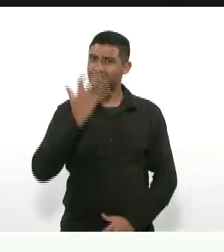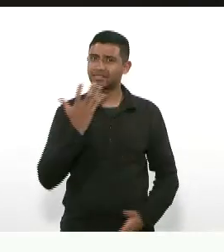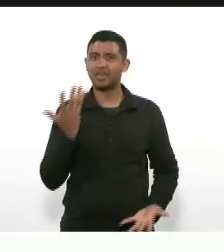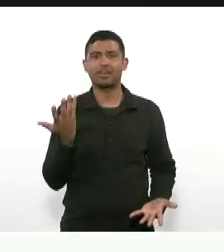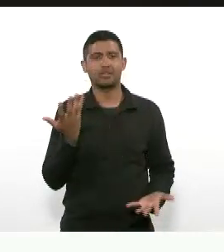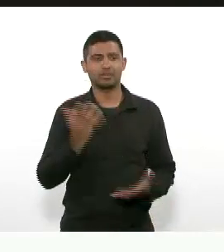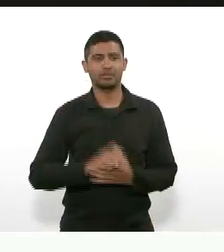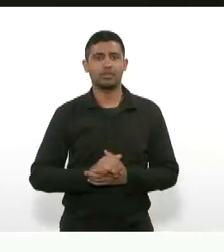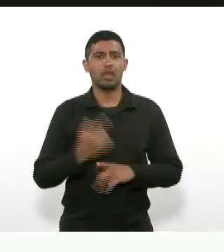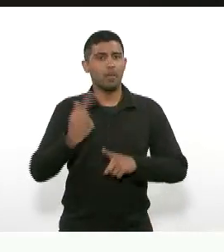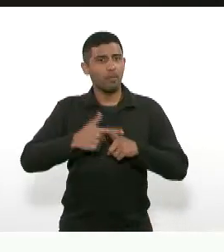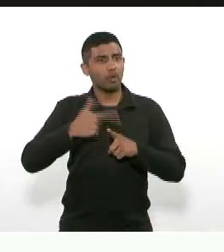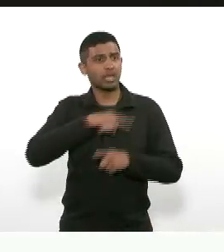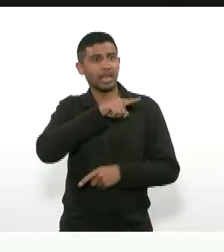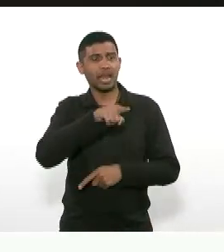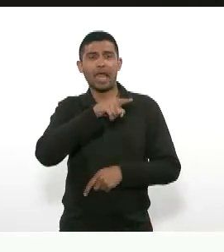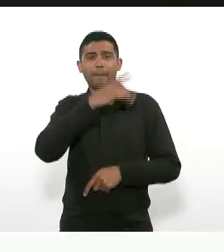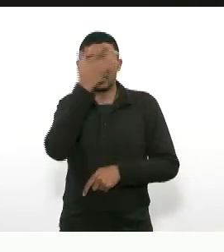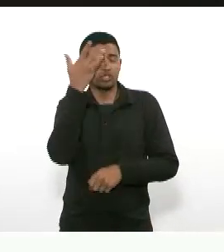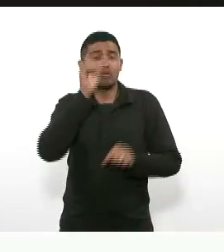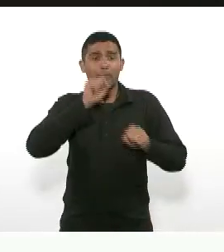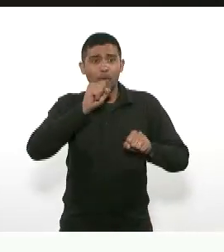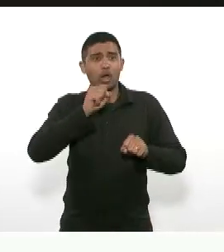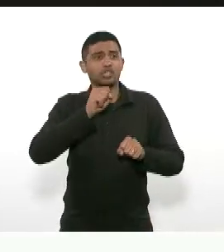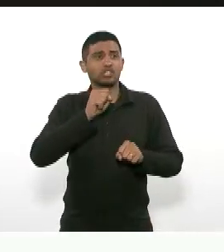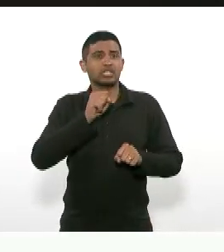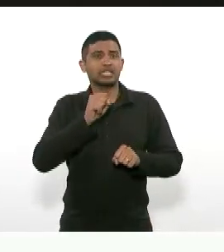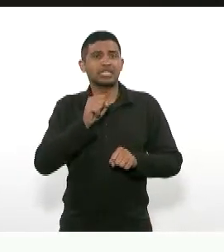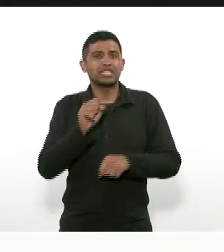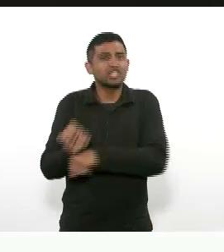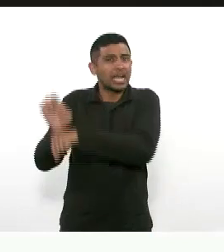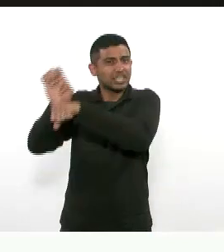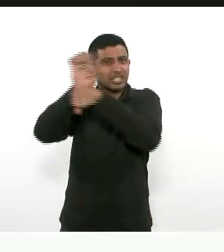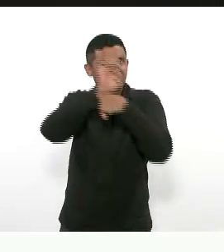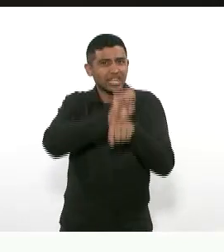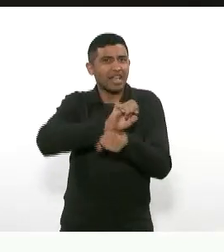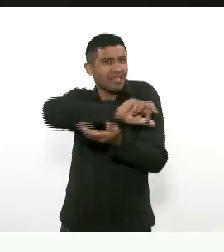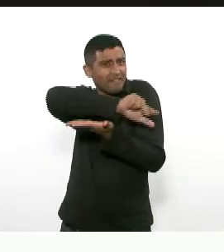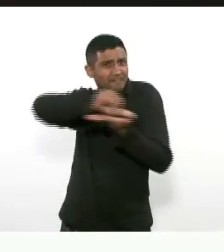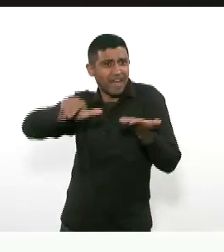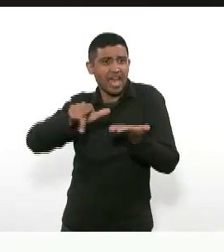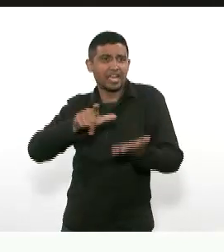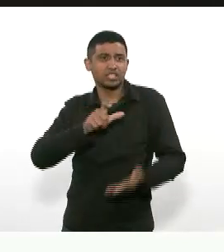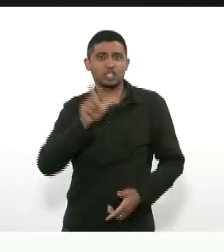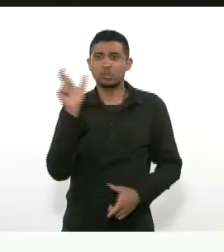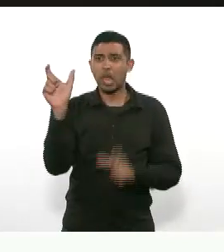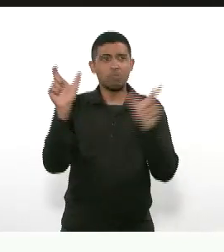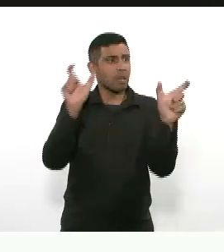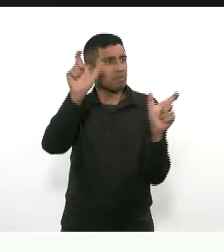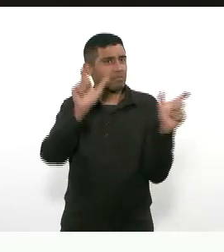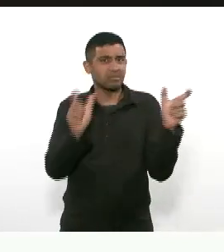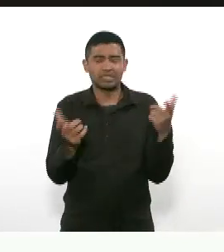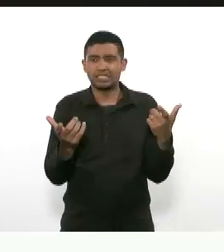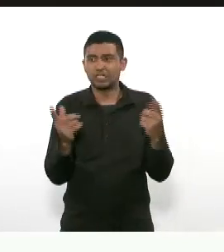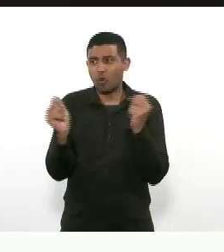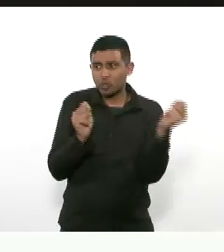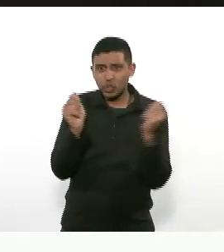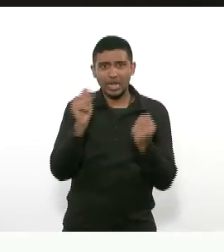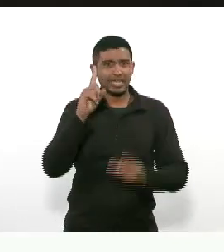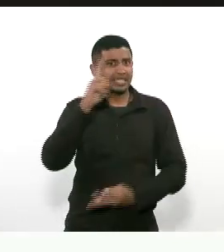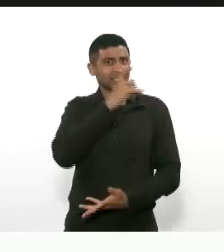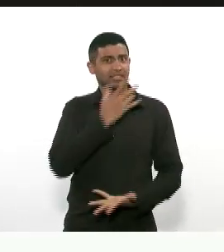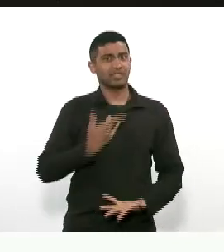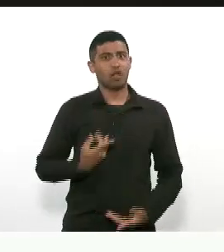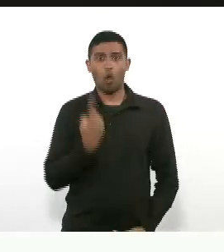pessoa pode emitir uma carteira em cada estado. E o controle é dificílimo. Então, uma